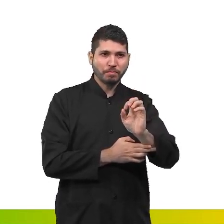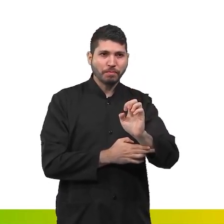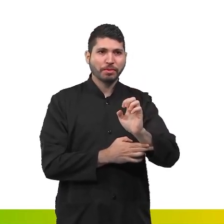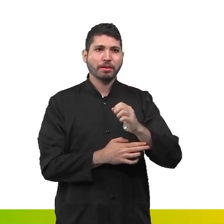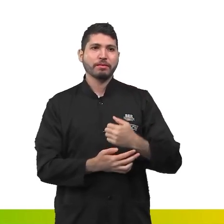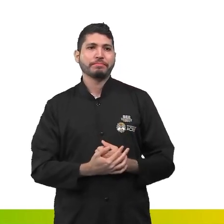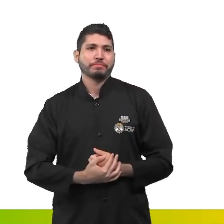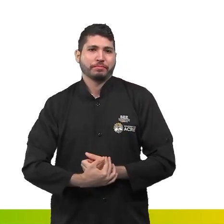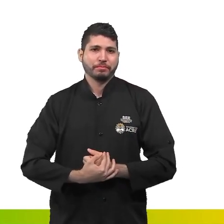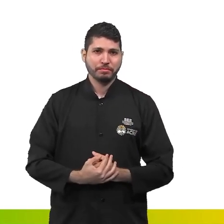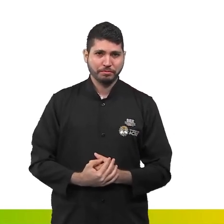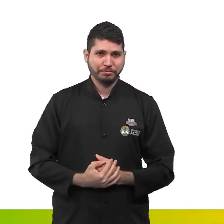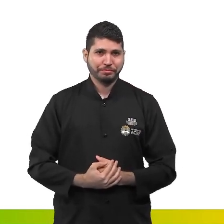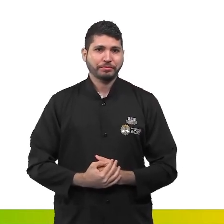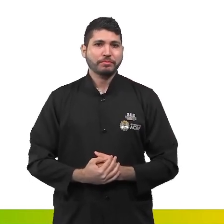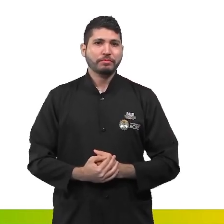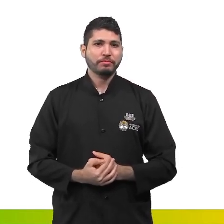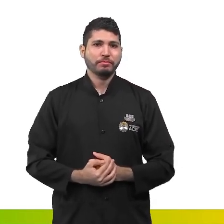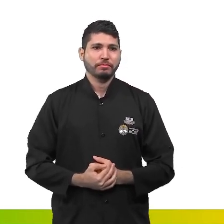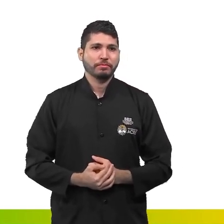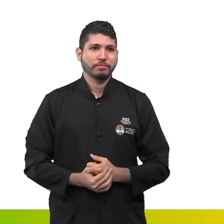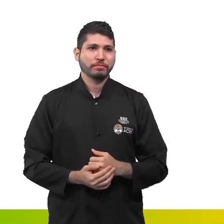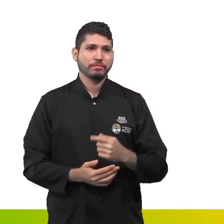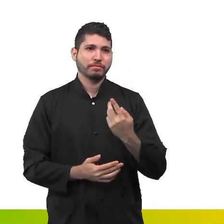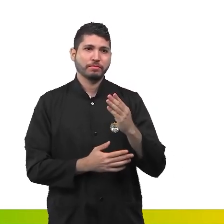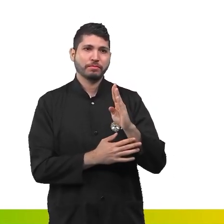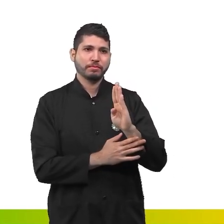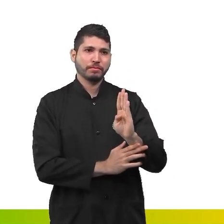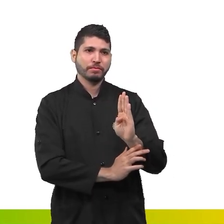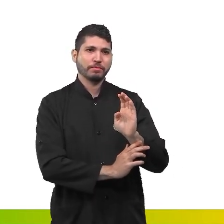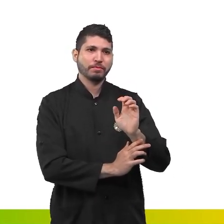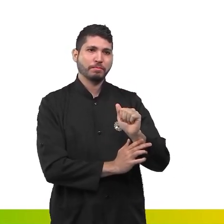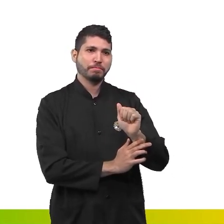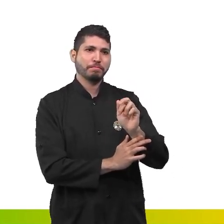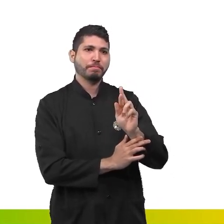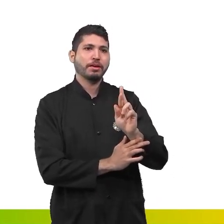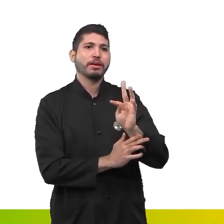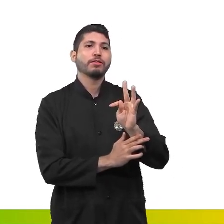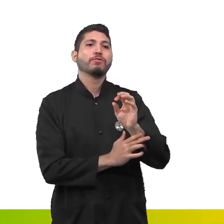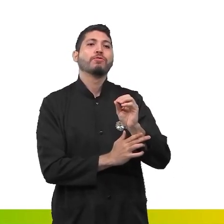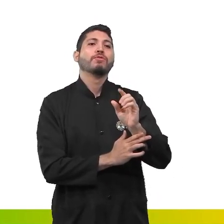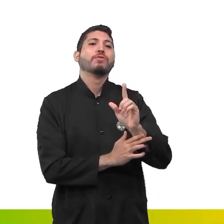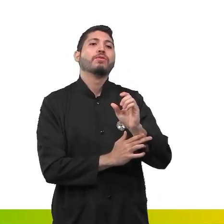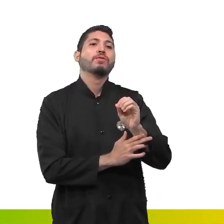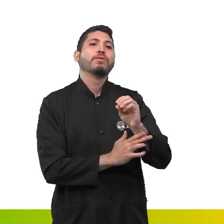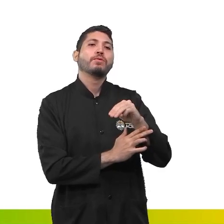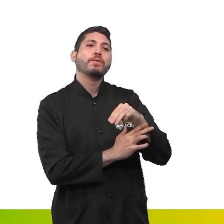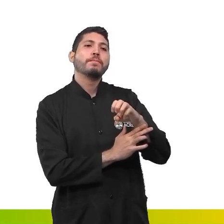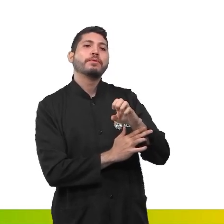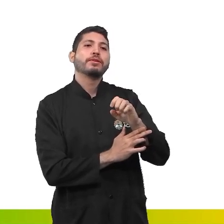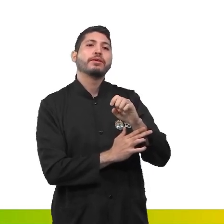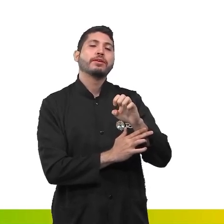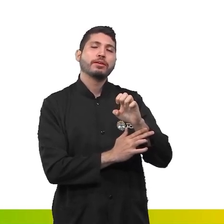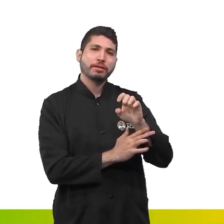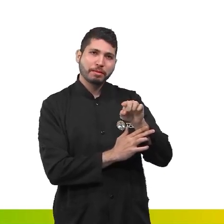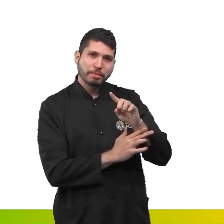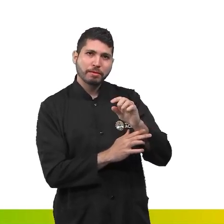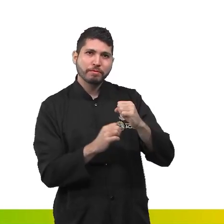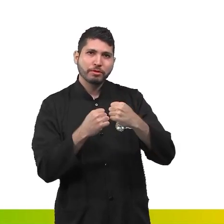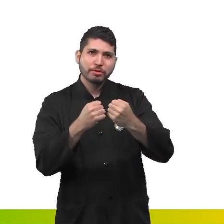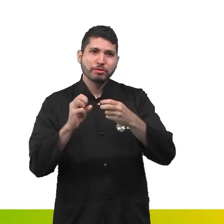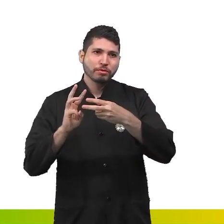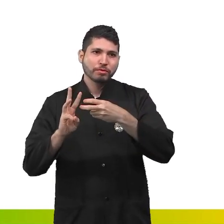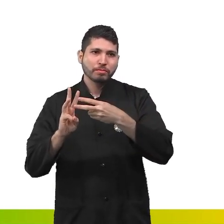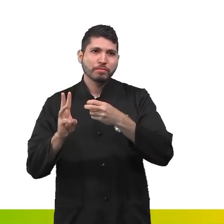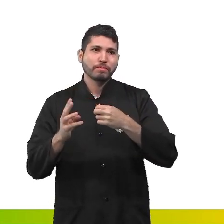Bartolomeu de las Casas é aquele frade, defensor dos índios. Francisco Pizarro foi um carrasco, na verdade,